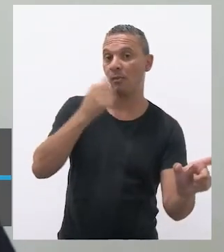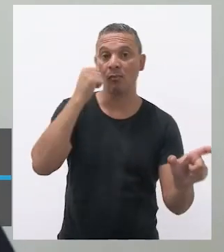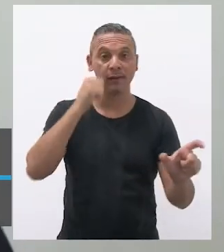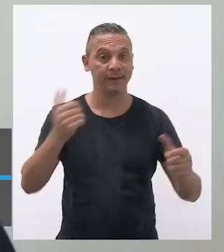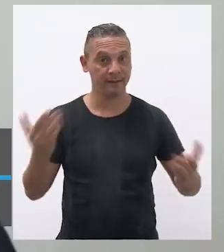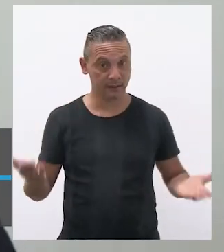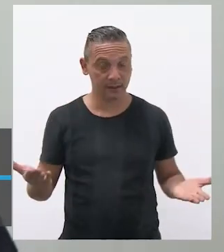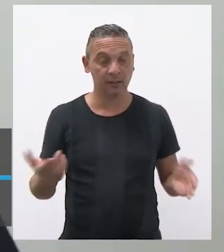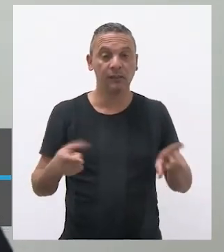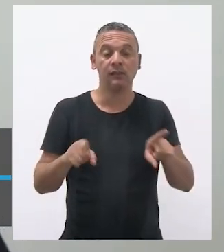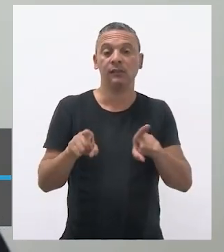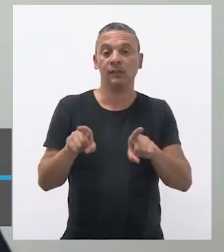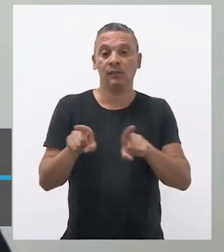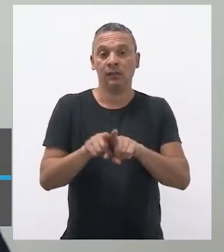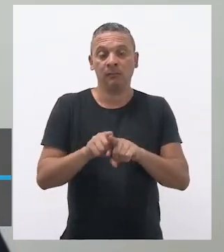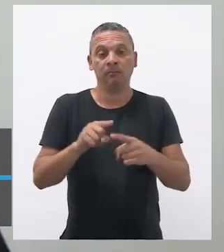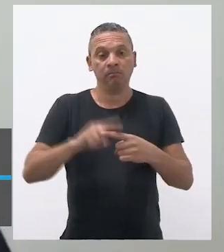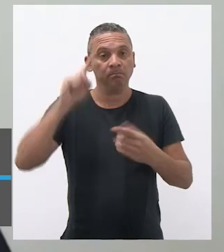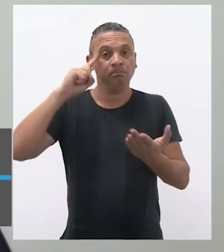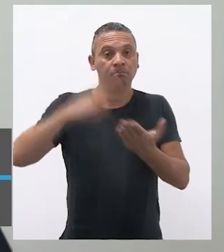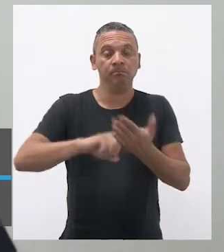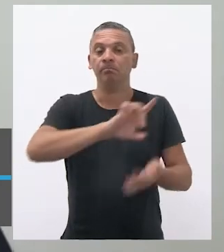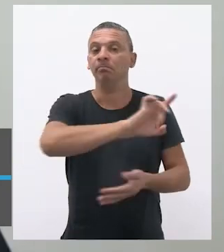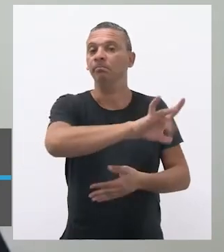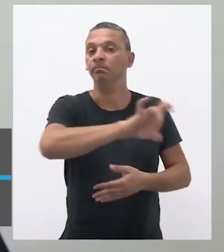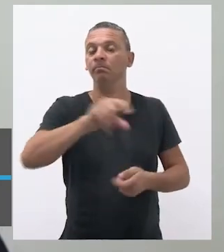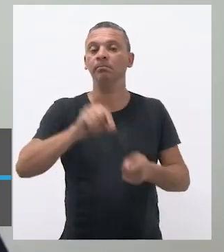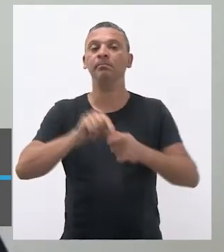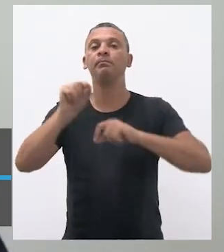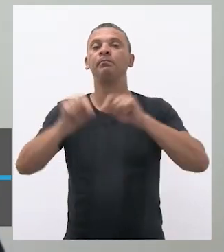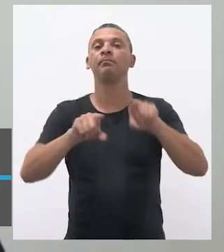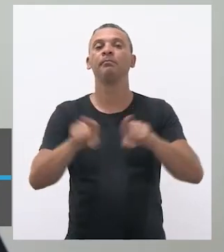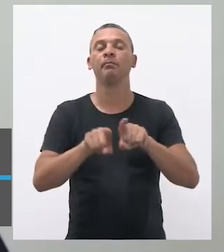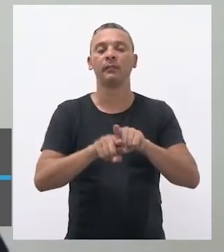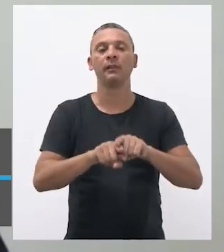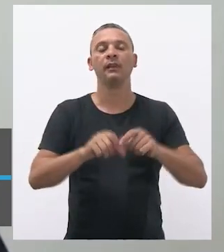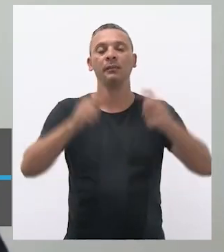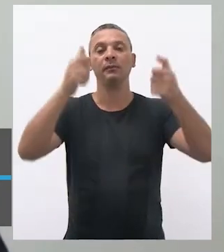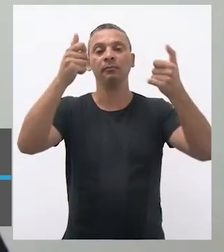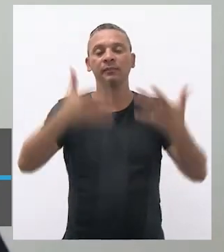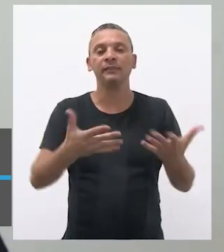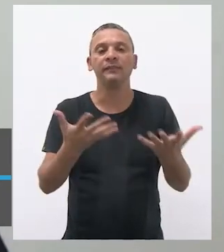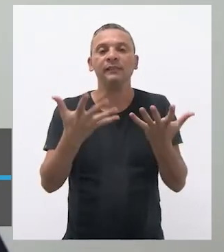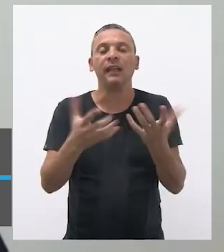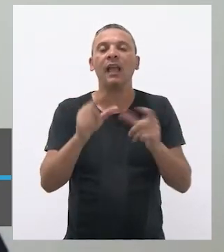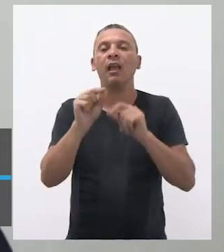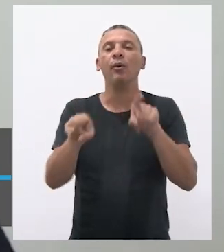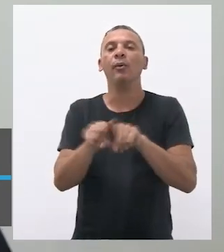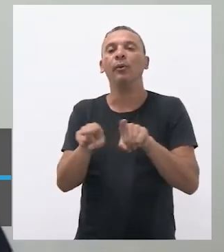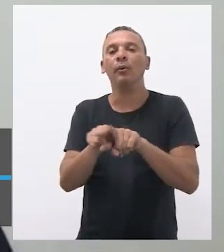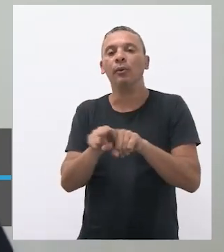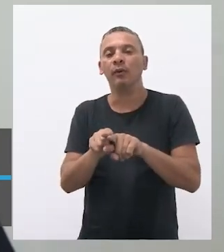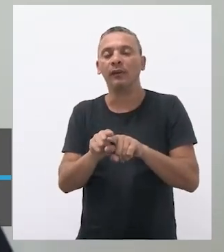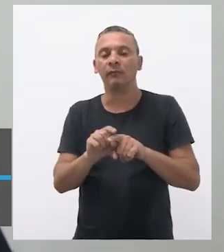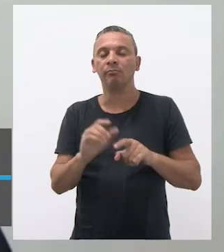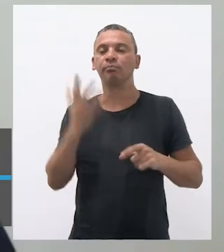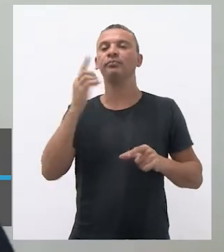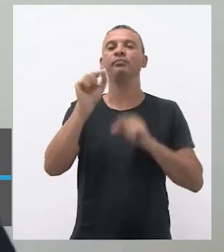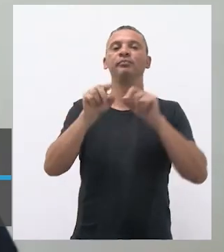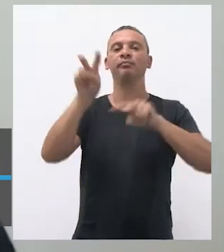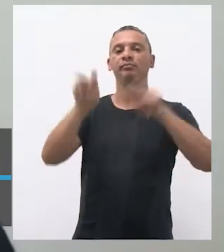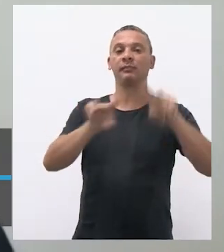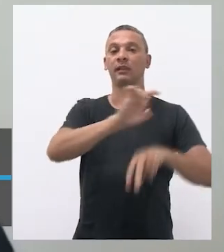em que determinam seus comportamentos e as expectativas, aquilo que se espera, né,